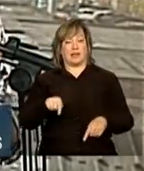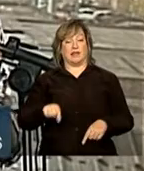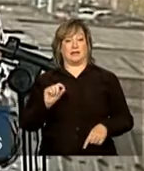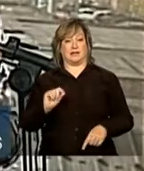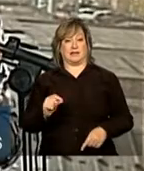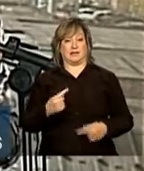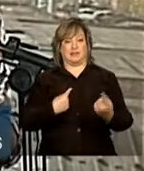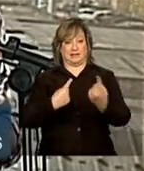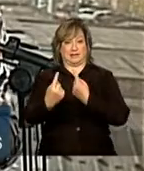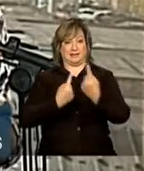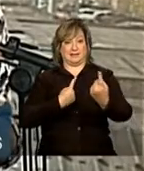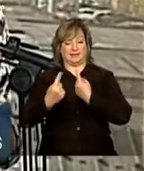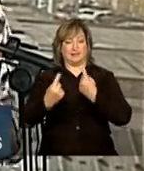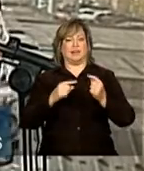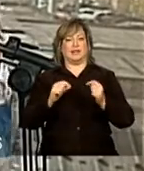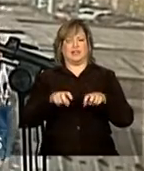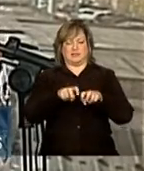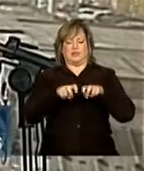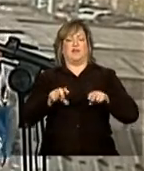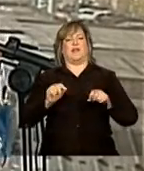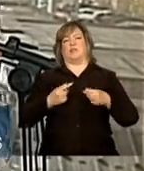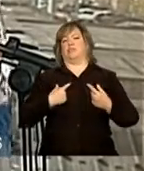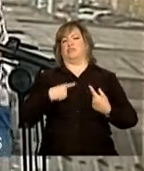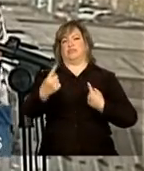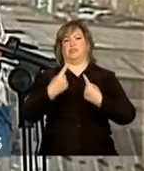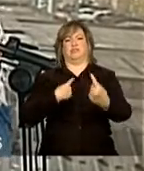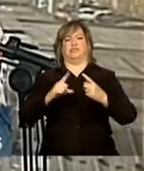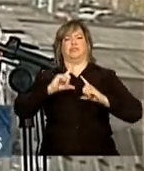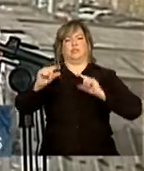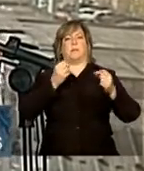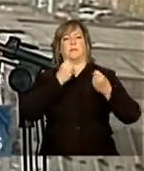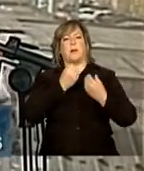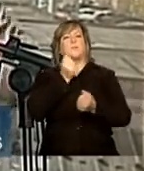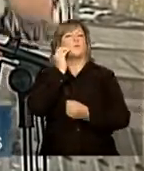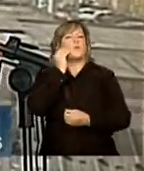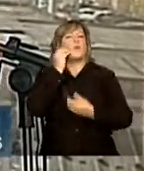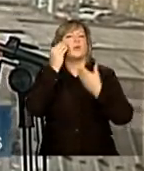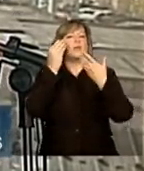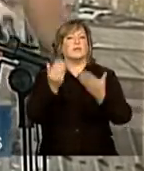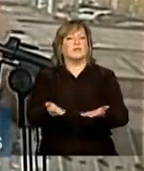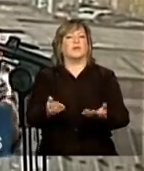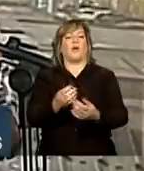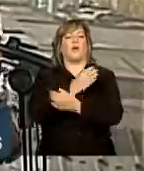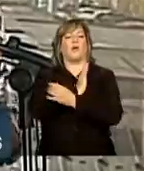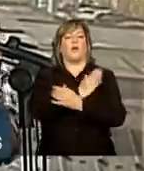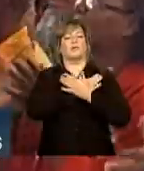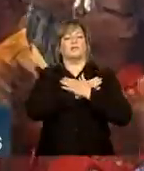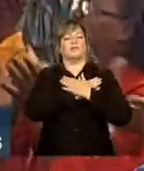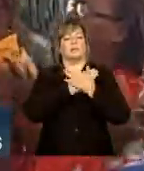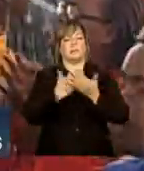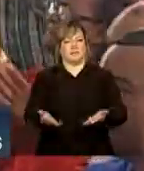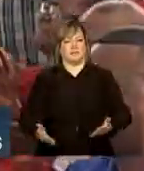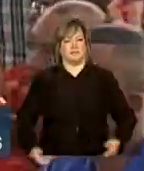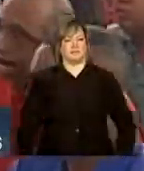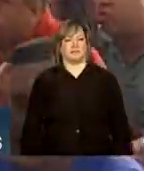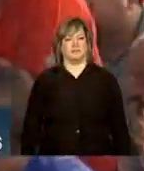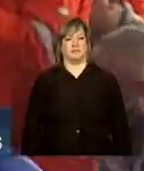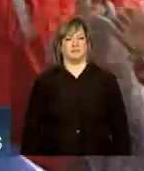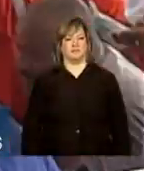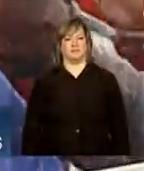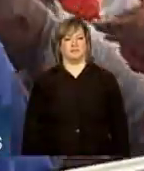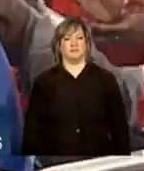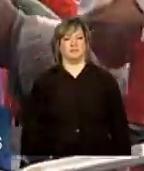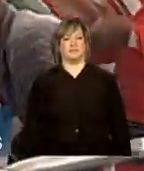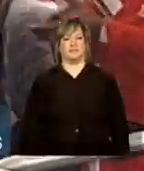o Jacques tem razão, vai correr que nem quiabo. Um beijo para vocês, um beijo no coração.